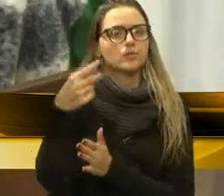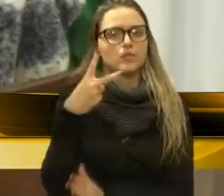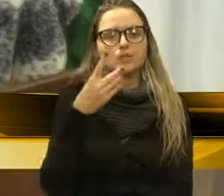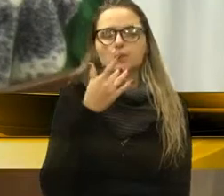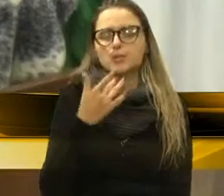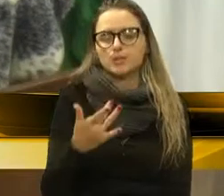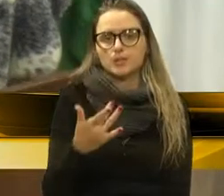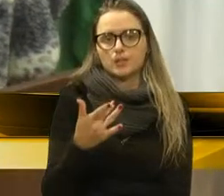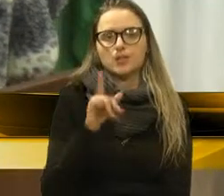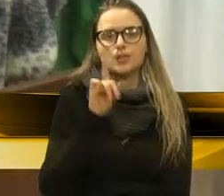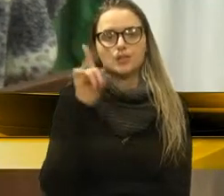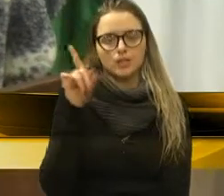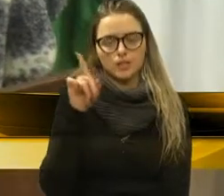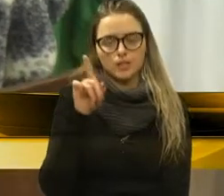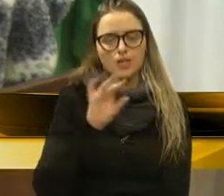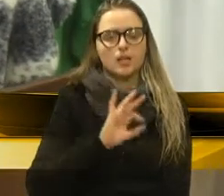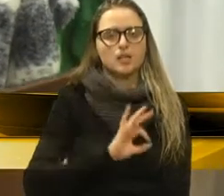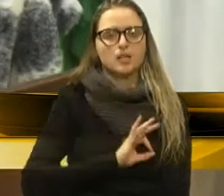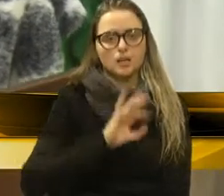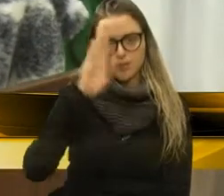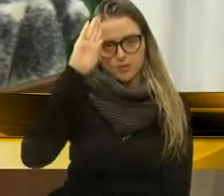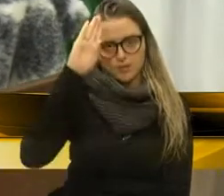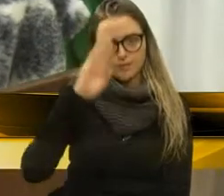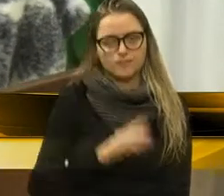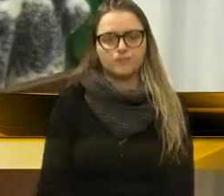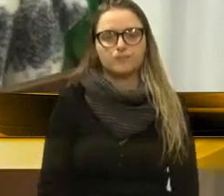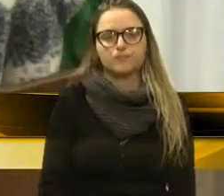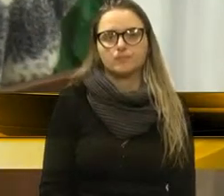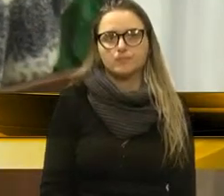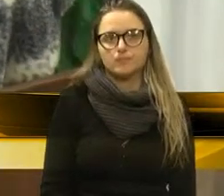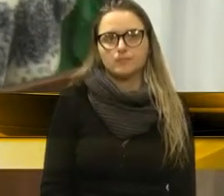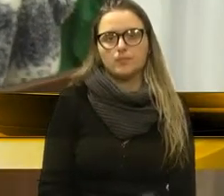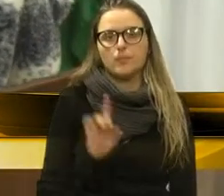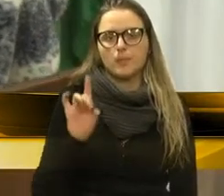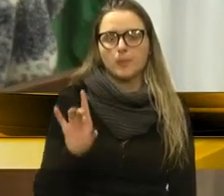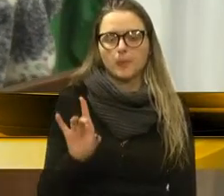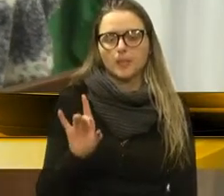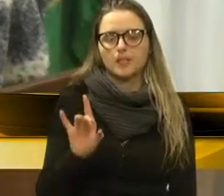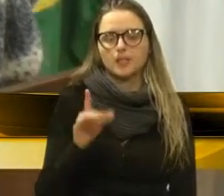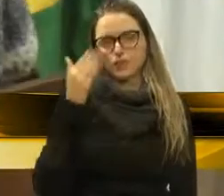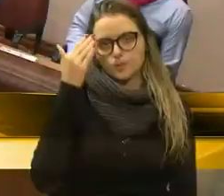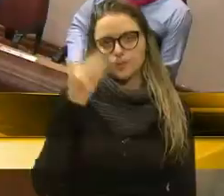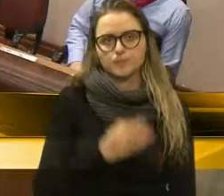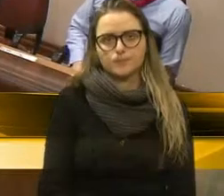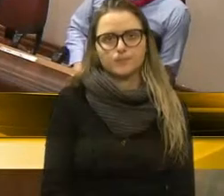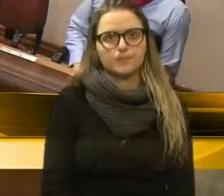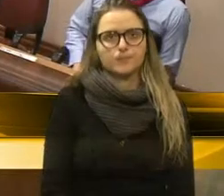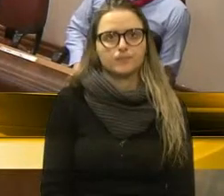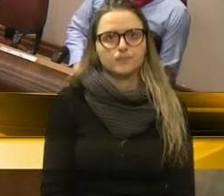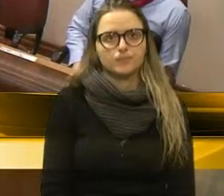14 horas, lá no quartel da Brigada Militar. Era isso, então. Muito obrigada.